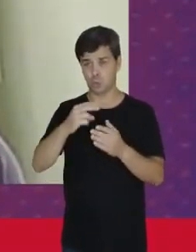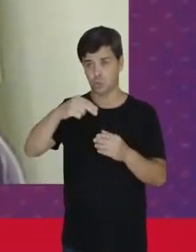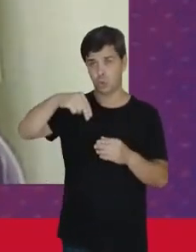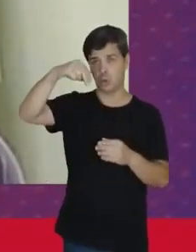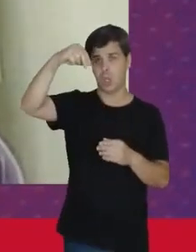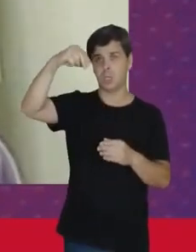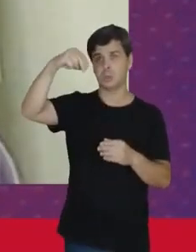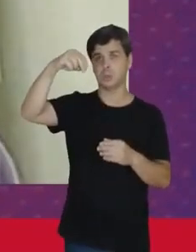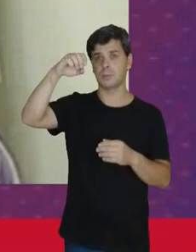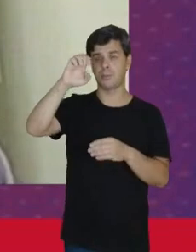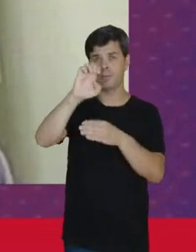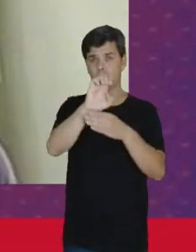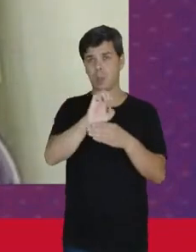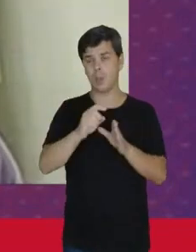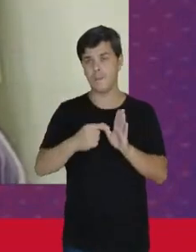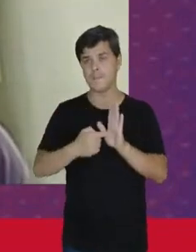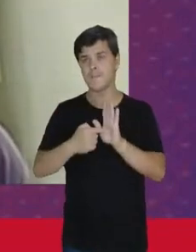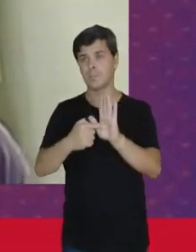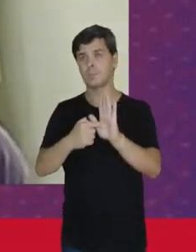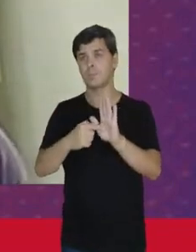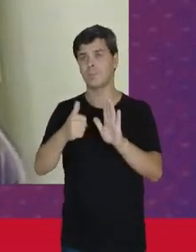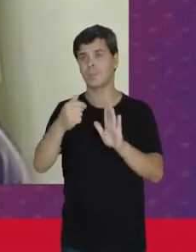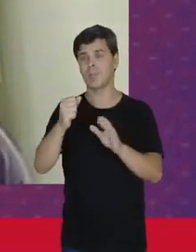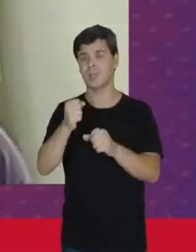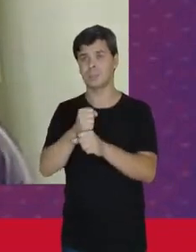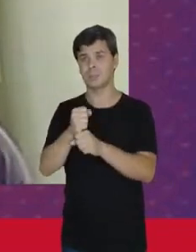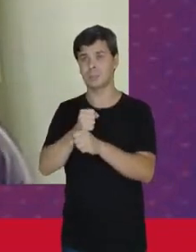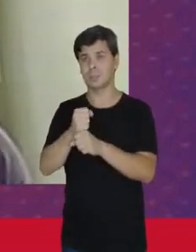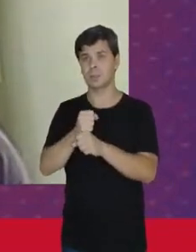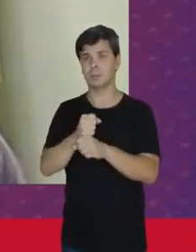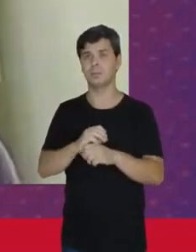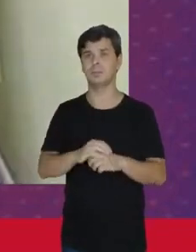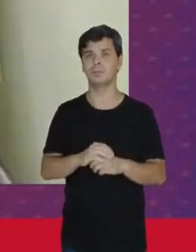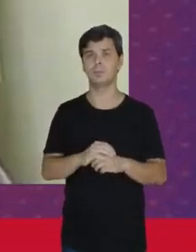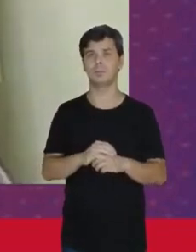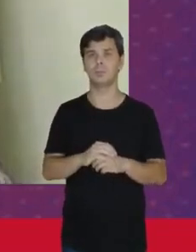estados do Nordeste, que demonstrou que em 10 anos foram